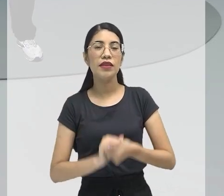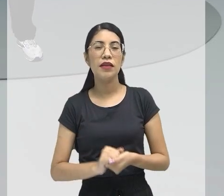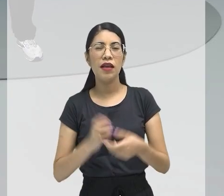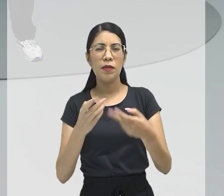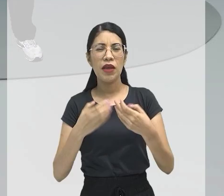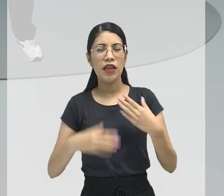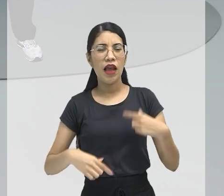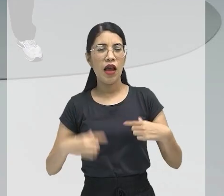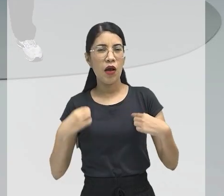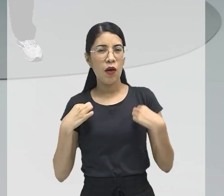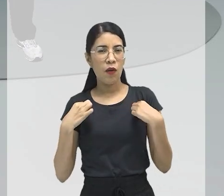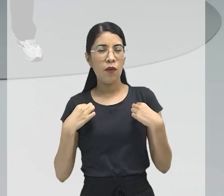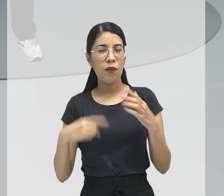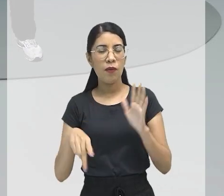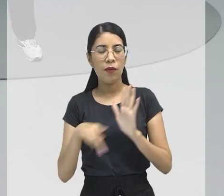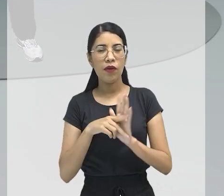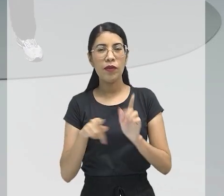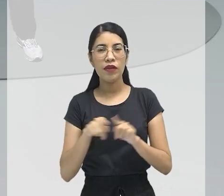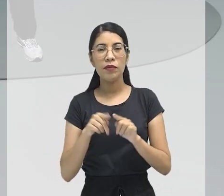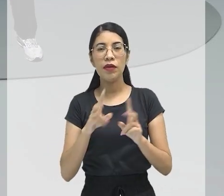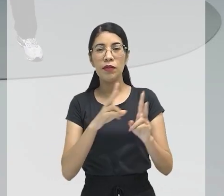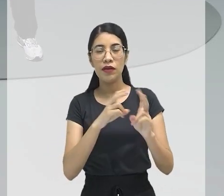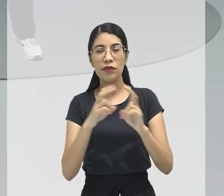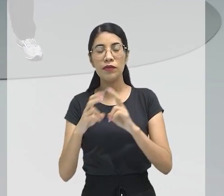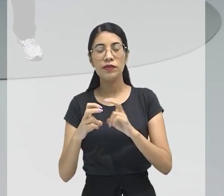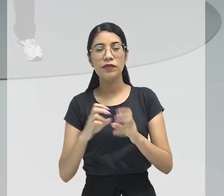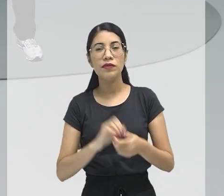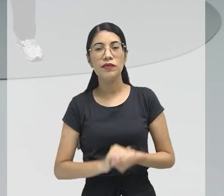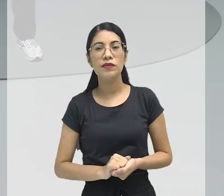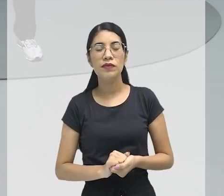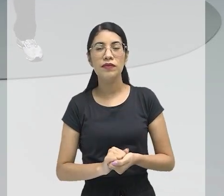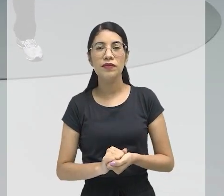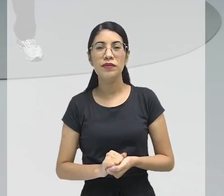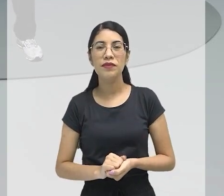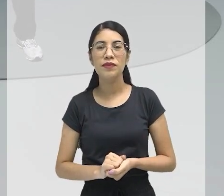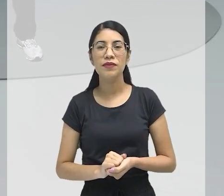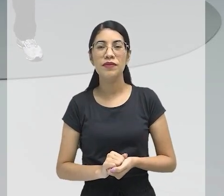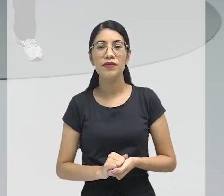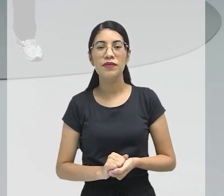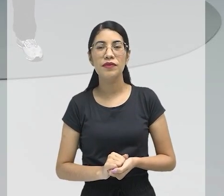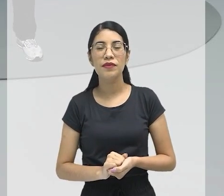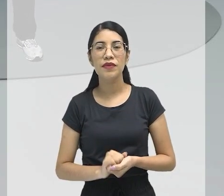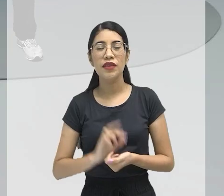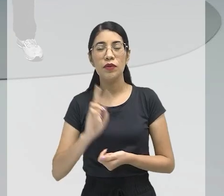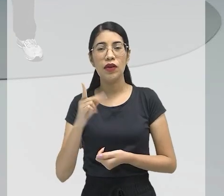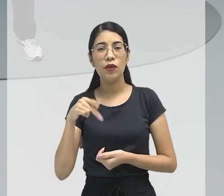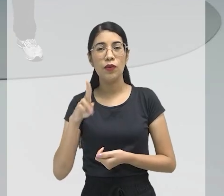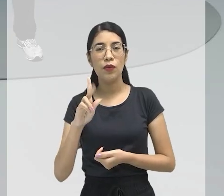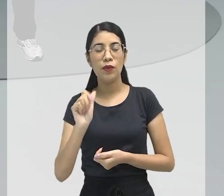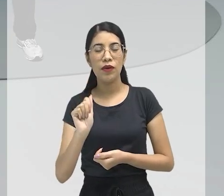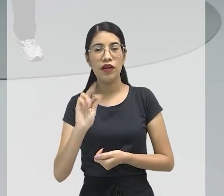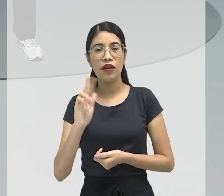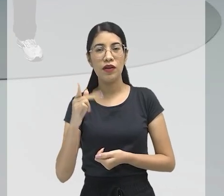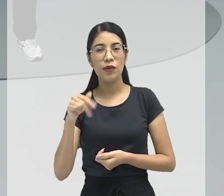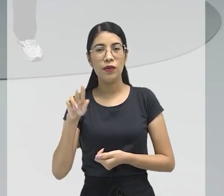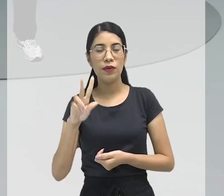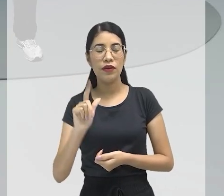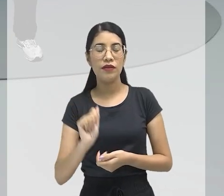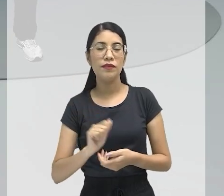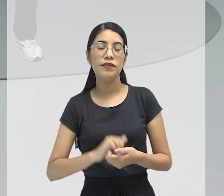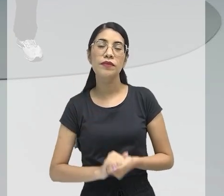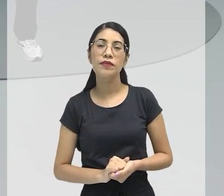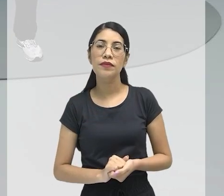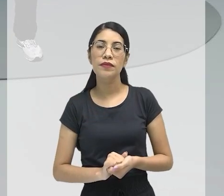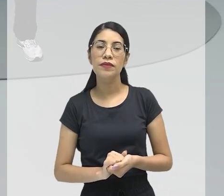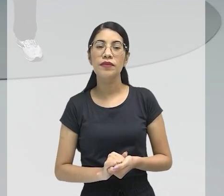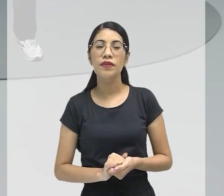vestido aí, ó, já, né? Ok, gente? Tá bom? Então, isso aí foi o Uka-Uka, né?